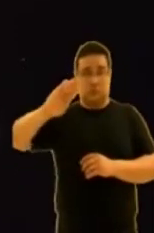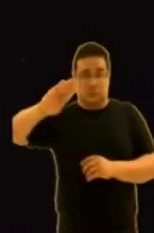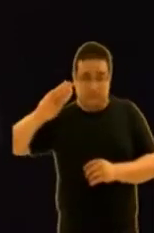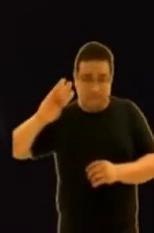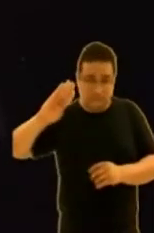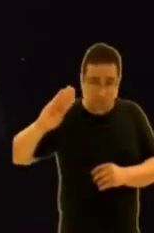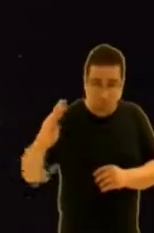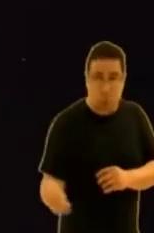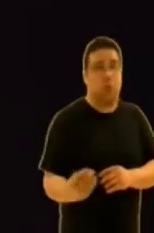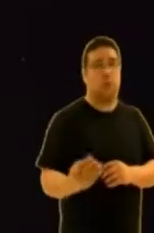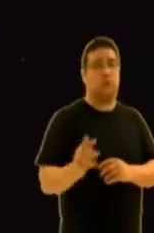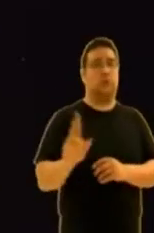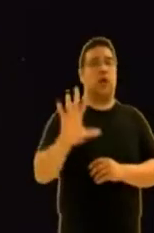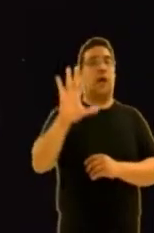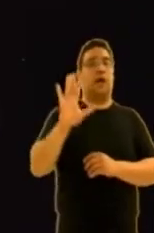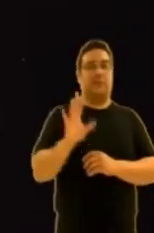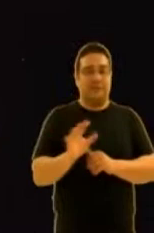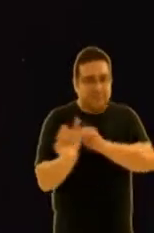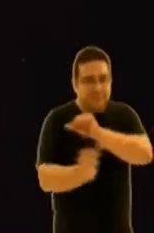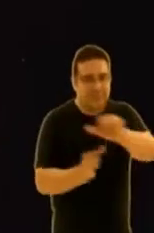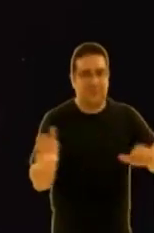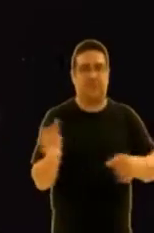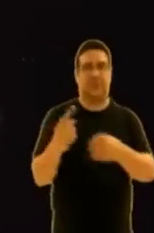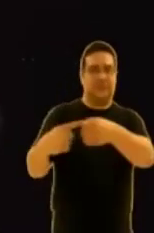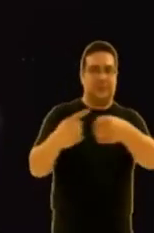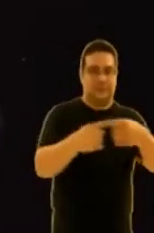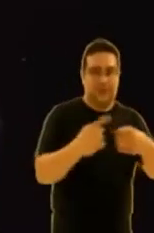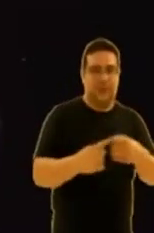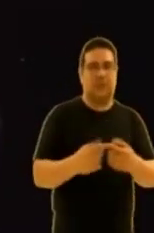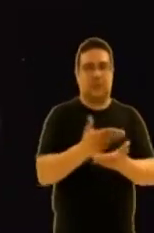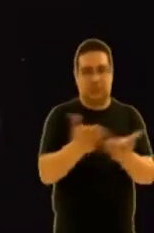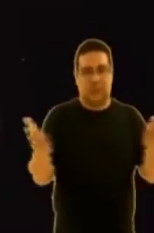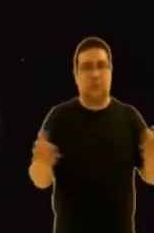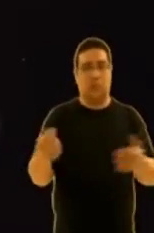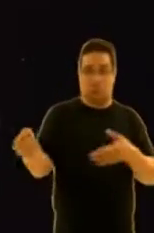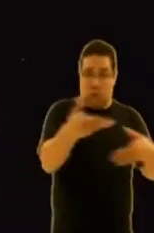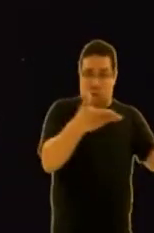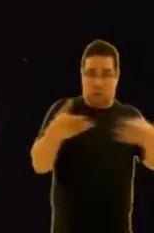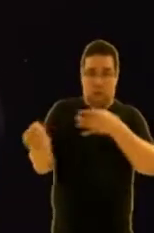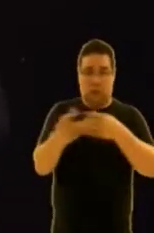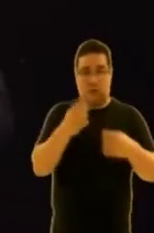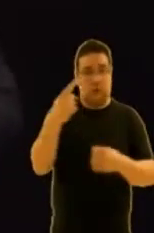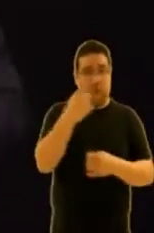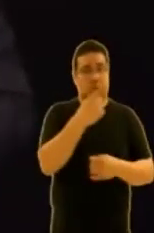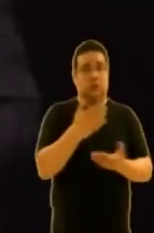para estados e municípios, com uma inovação agora muito grande que a SEB